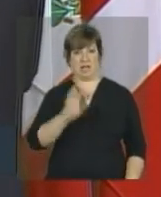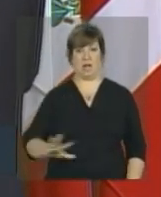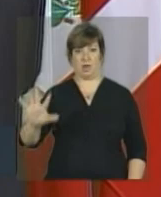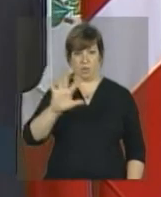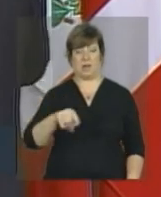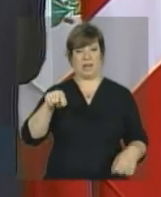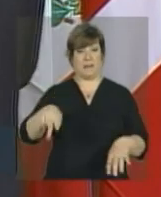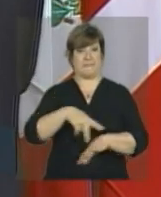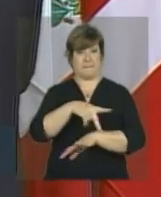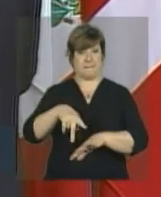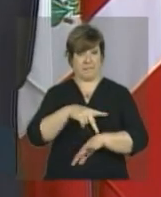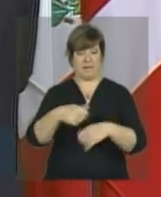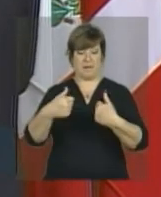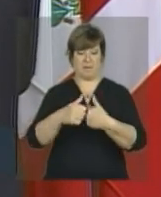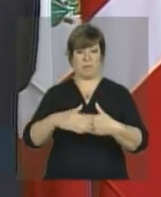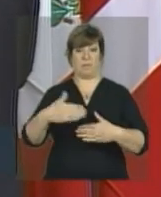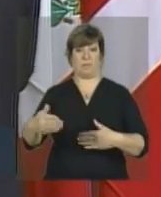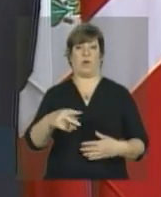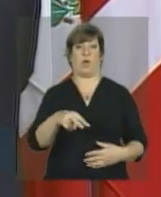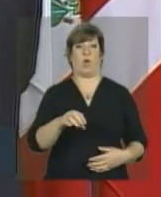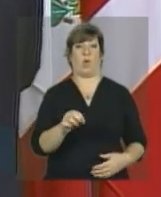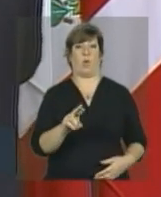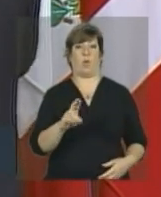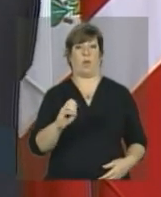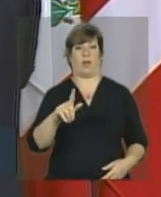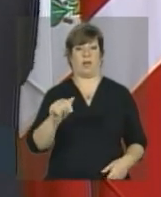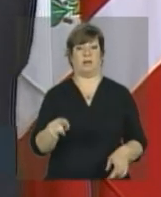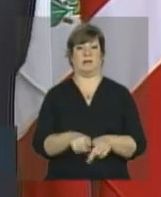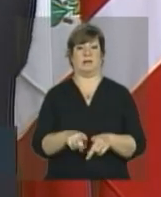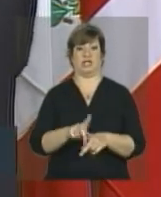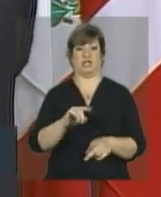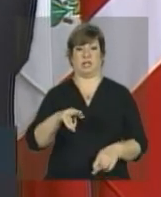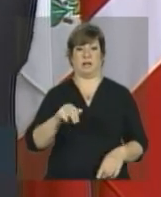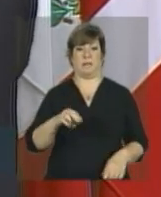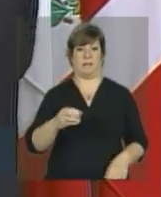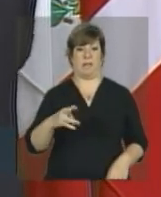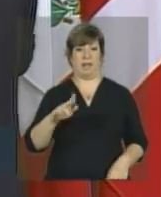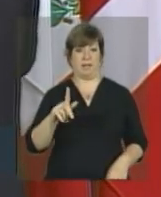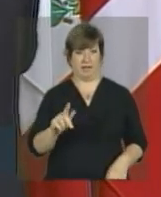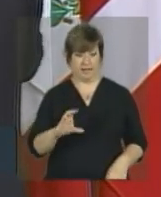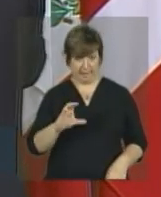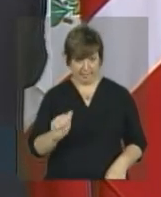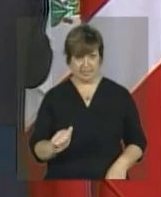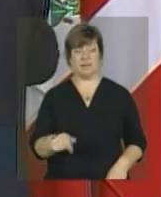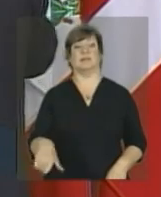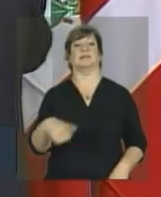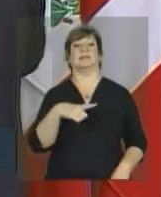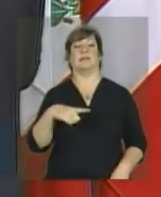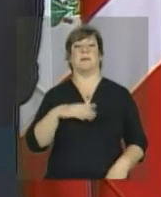país faz fronteira com a Noruega, a Finlândia e a Dinamarca. Com mais de